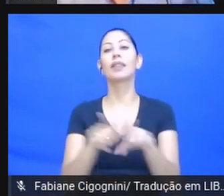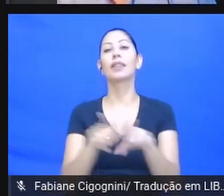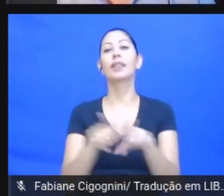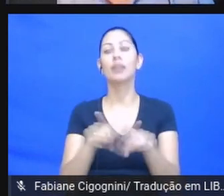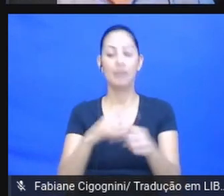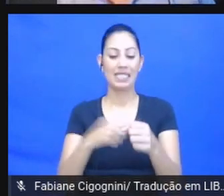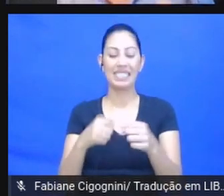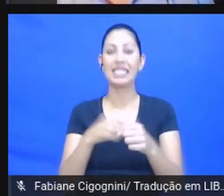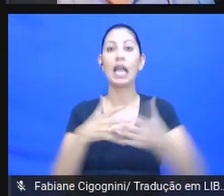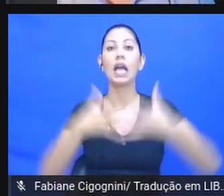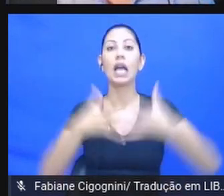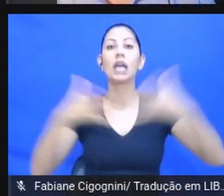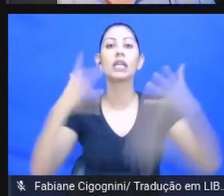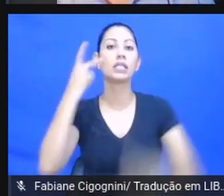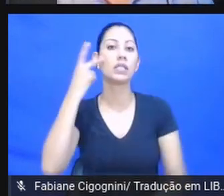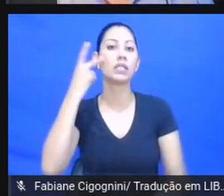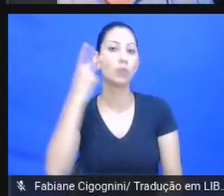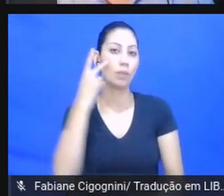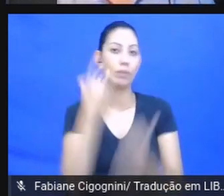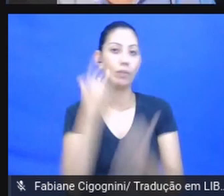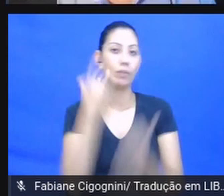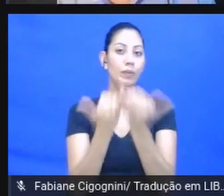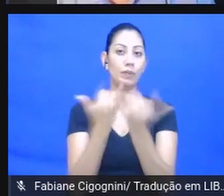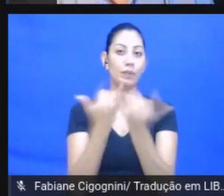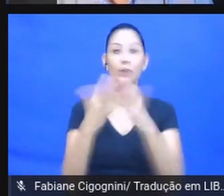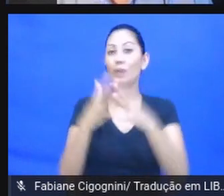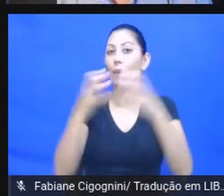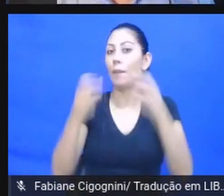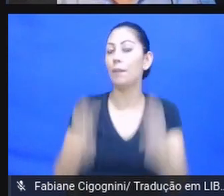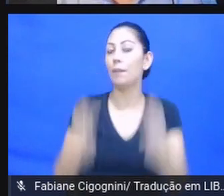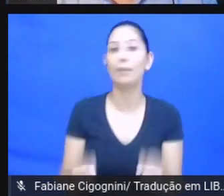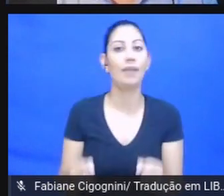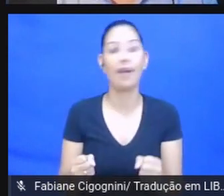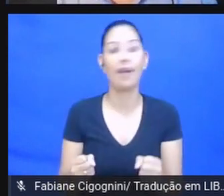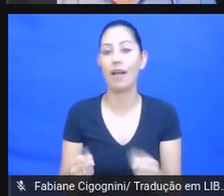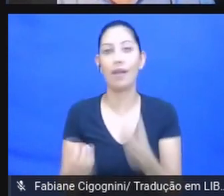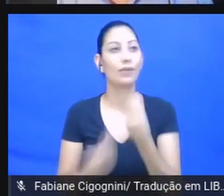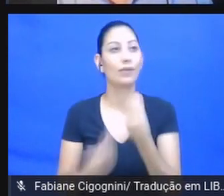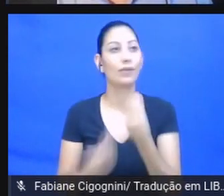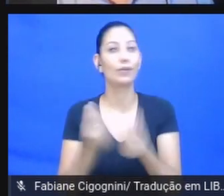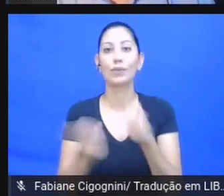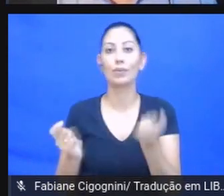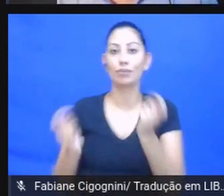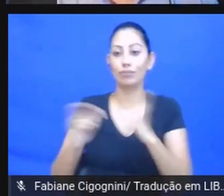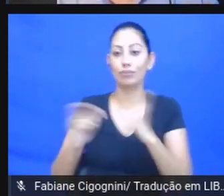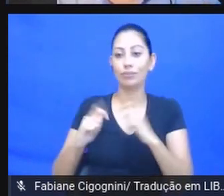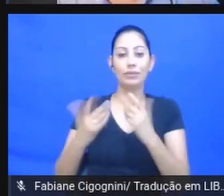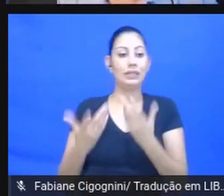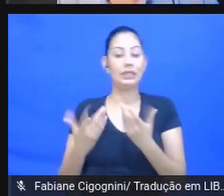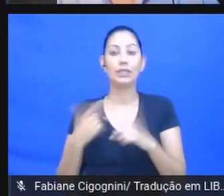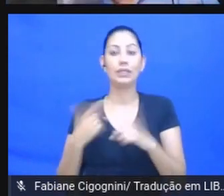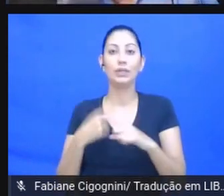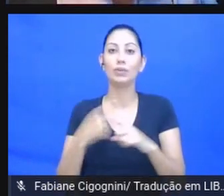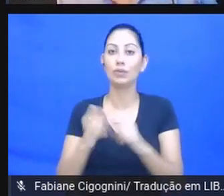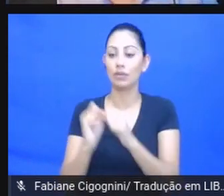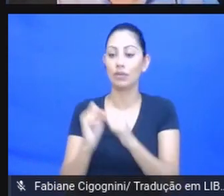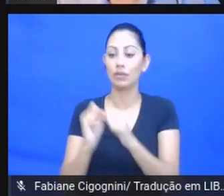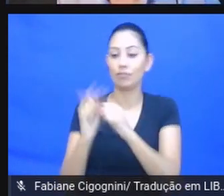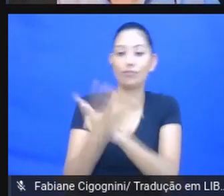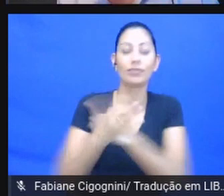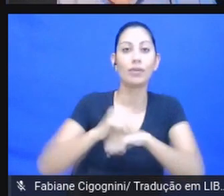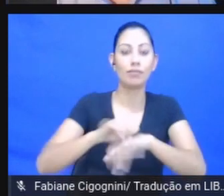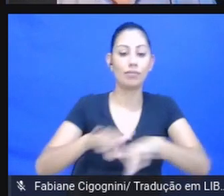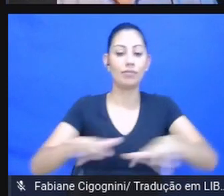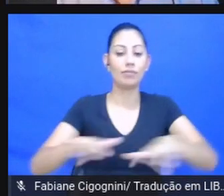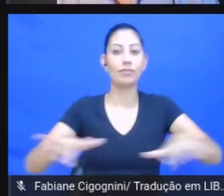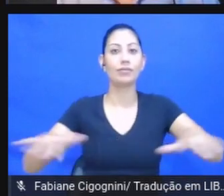como São Paulo, que tem uma complexidade maior para sair do confinamento, porque estamos ainda